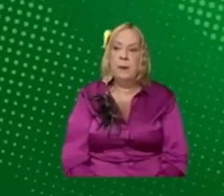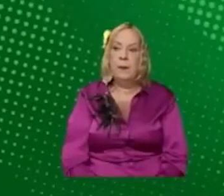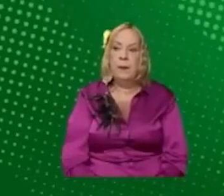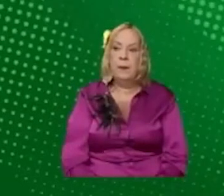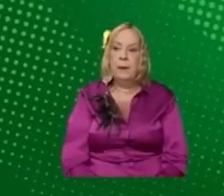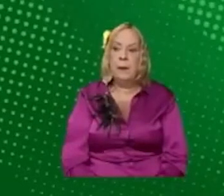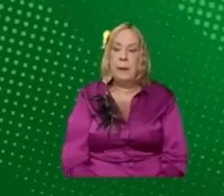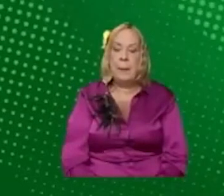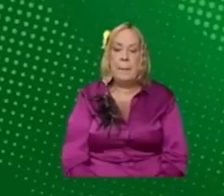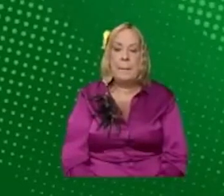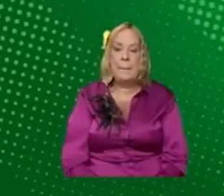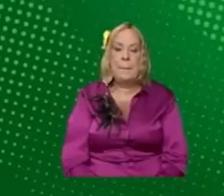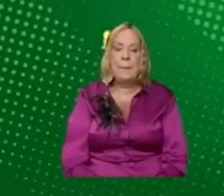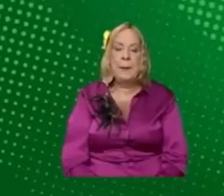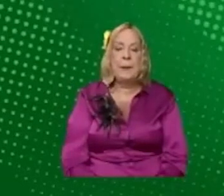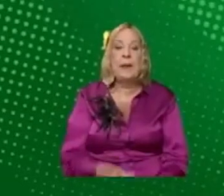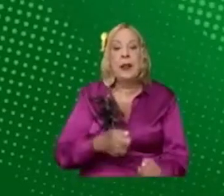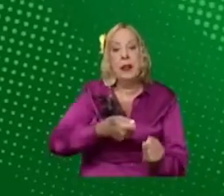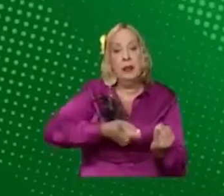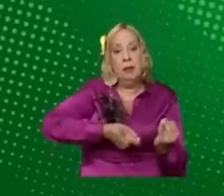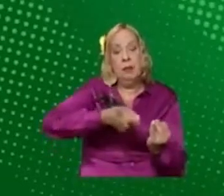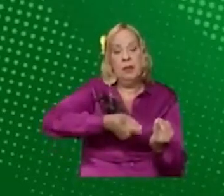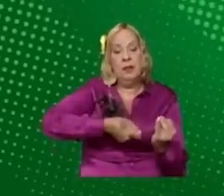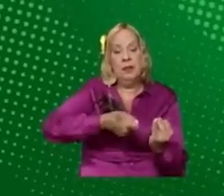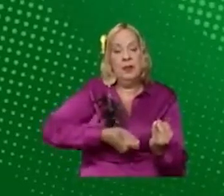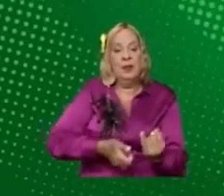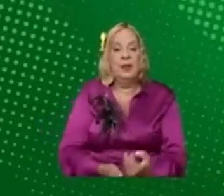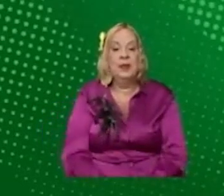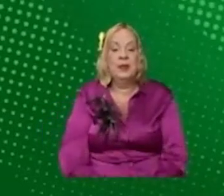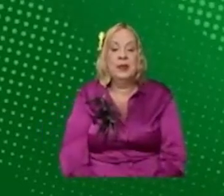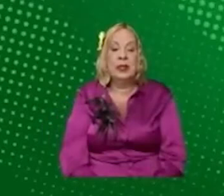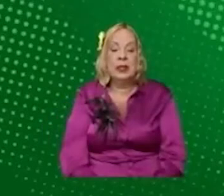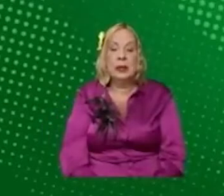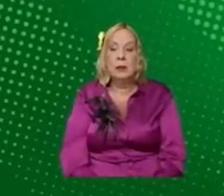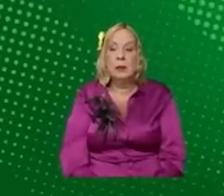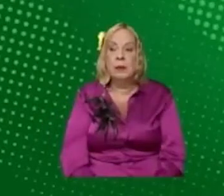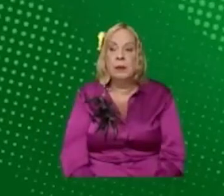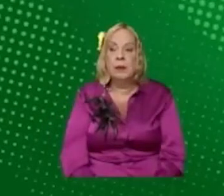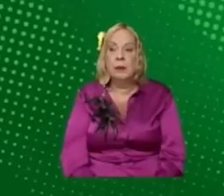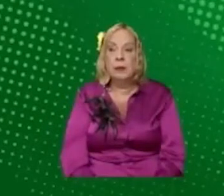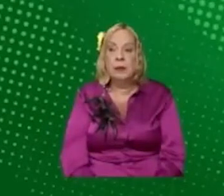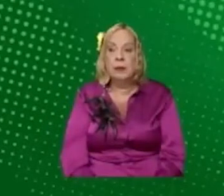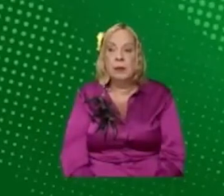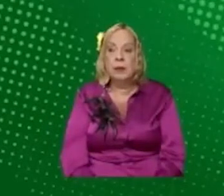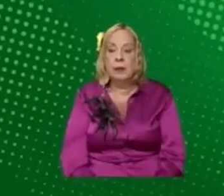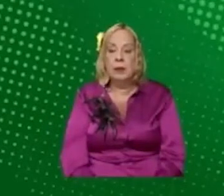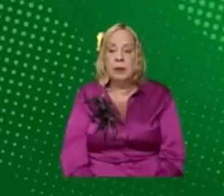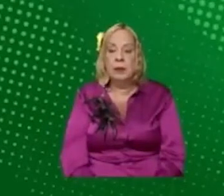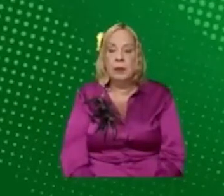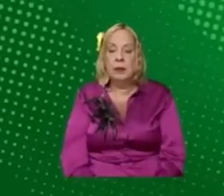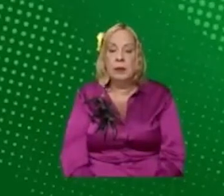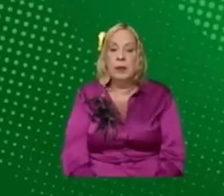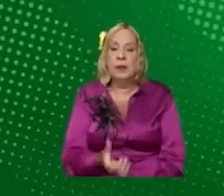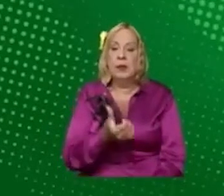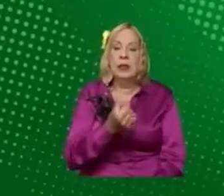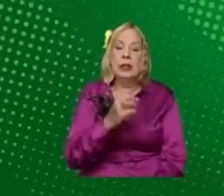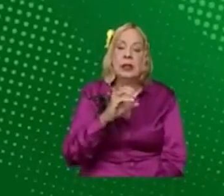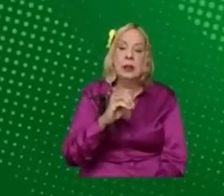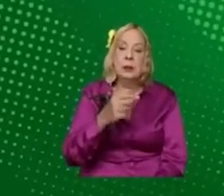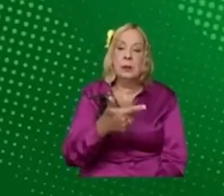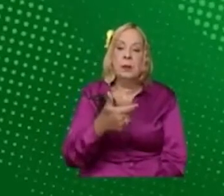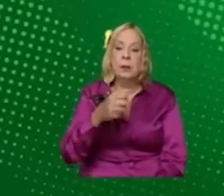não deu para entender. Lisbado das Rações, em Salgado, foi o pé quente. É isso.